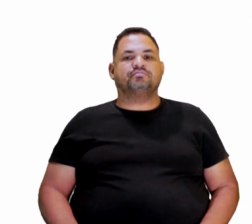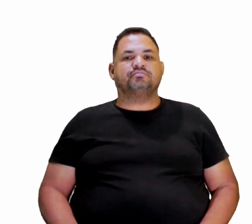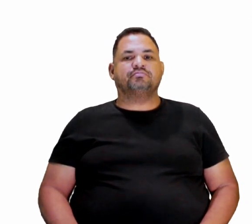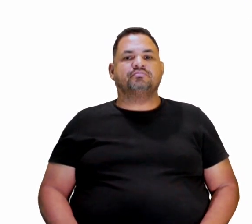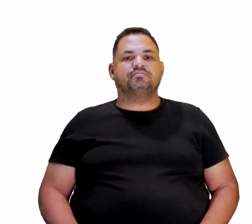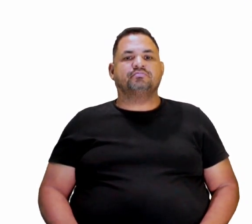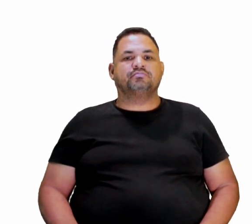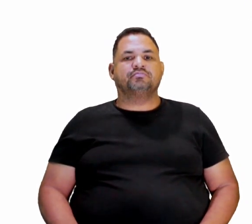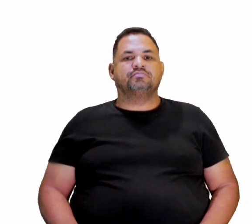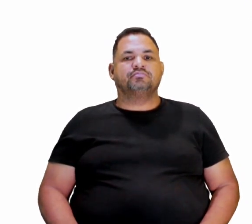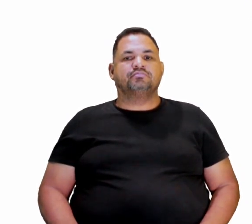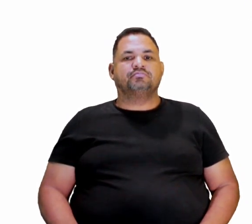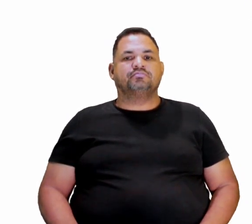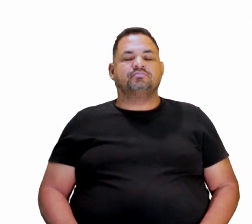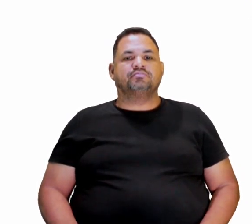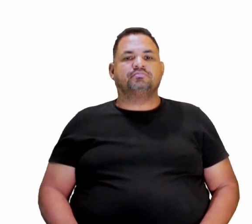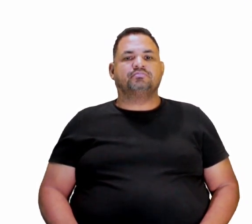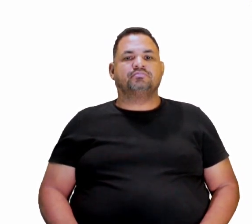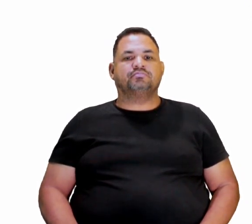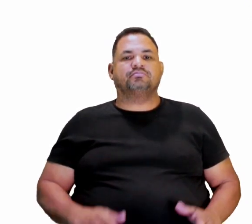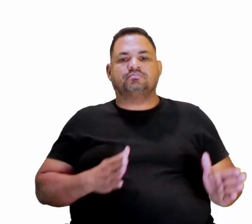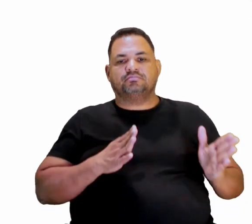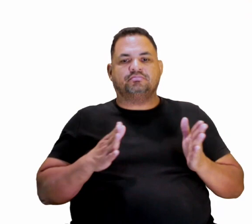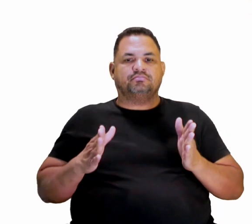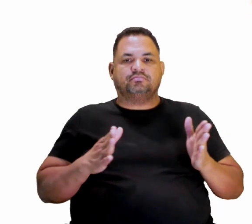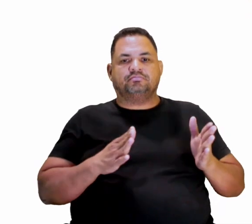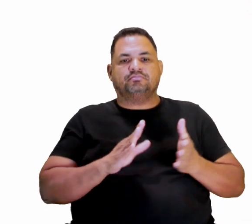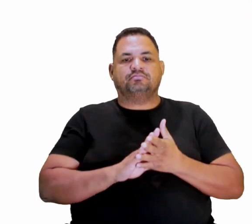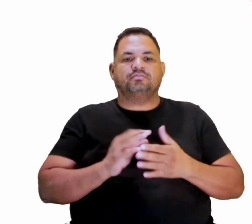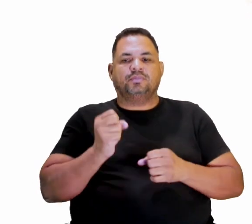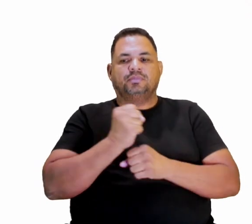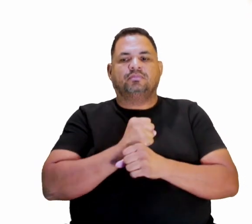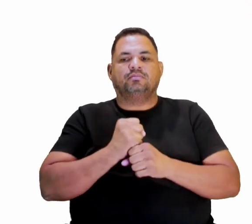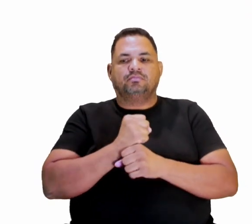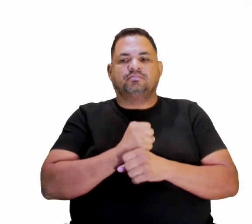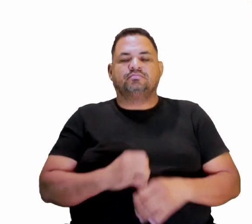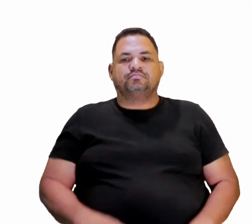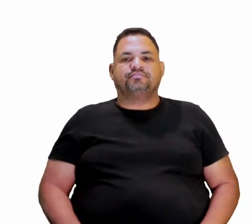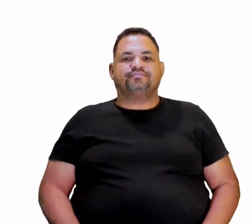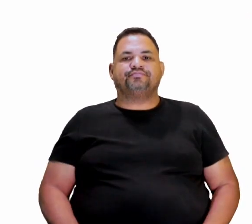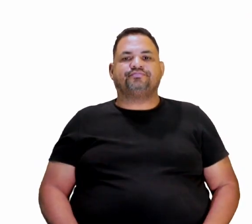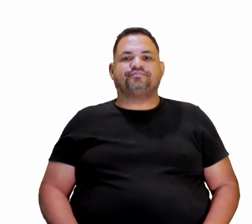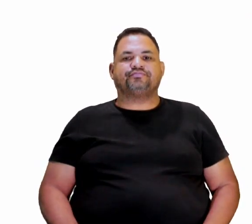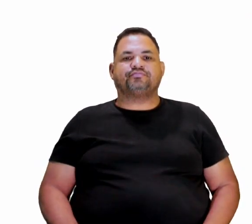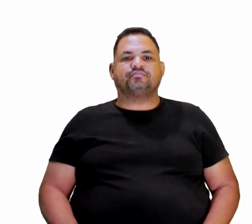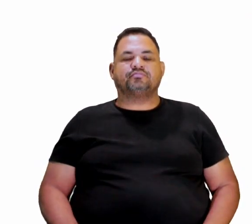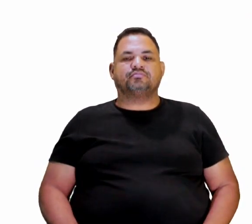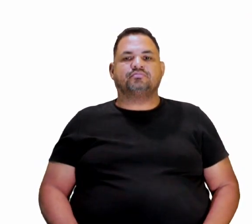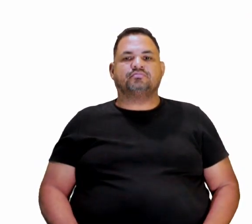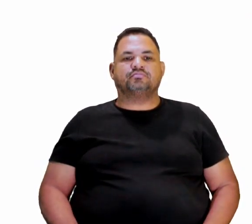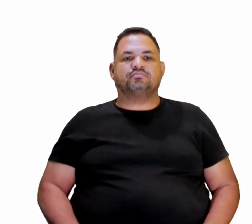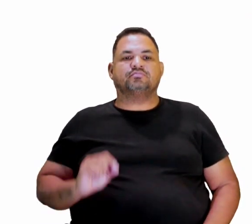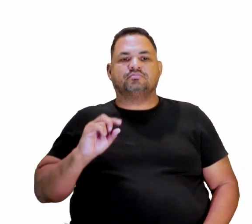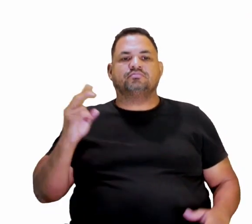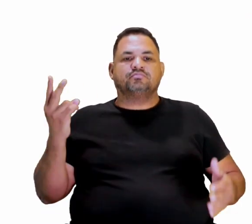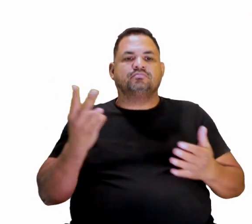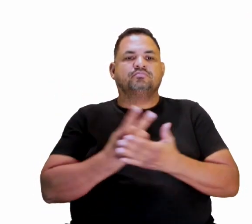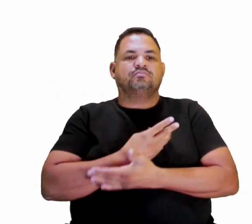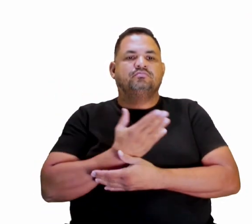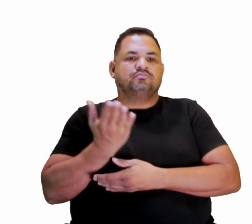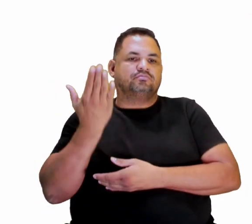time of the year, ou seja, nesse período do ano, né? E aí o que acontece? Aconteceu